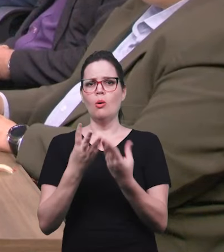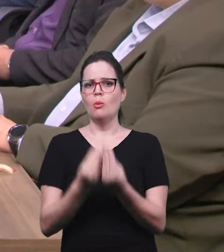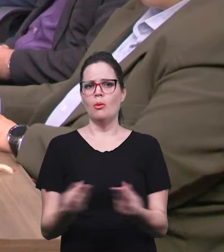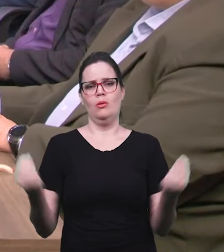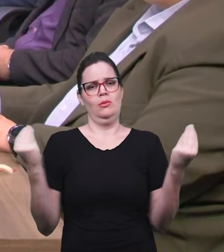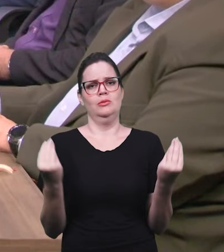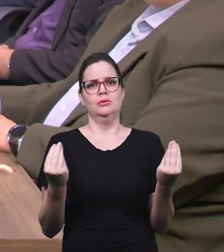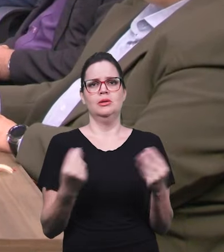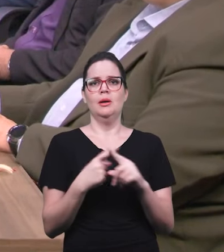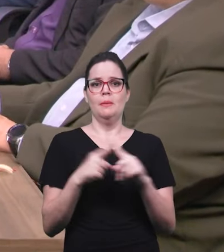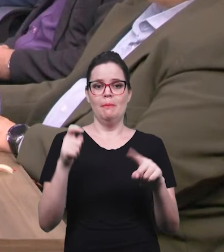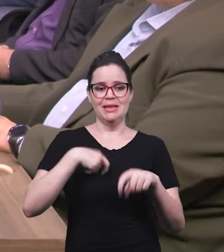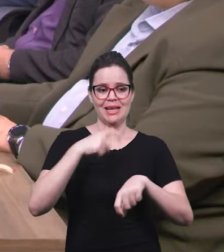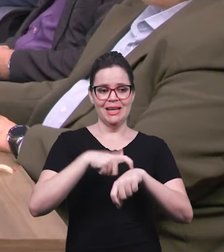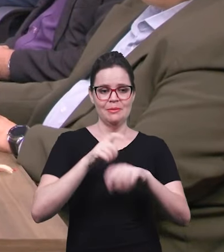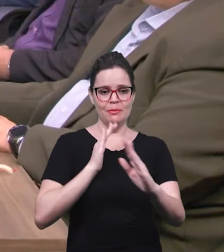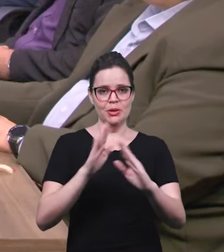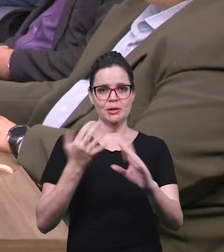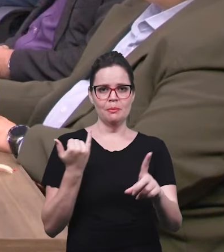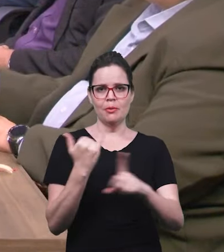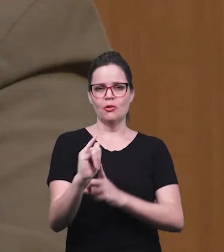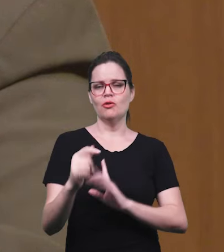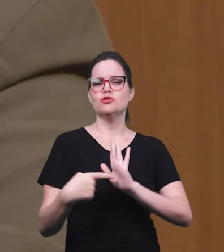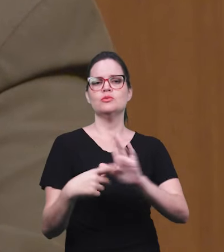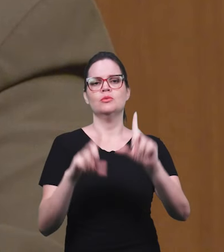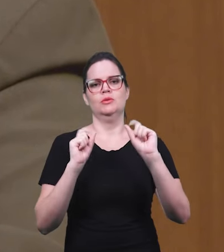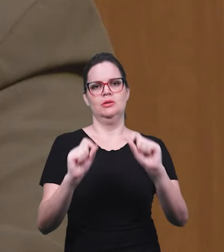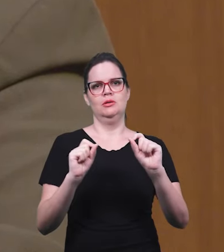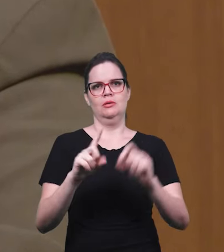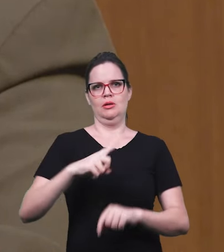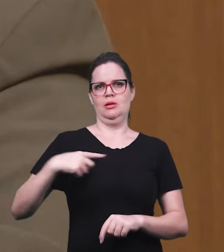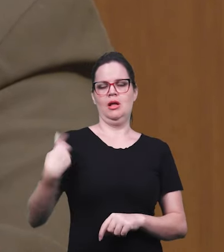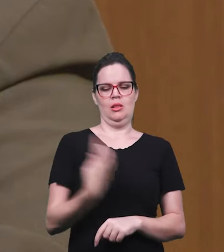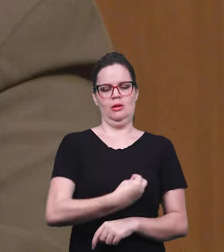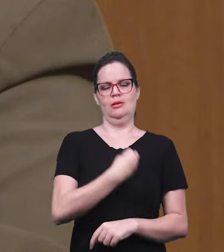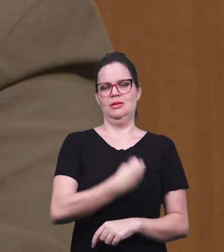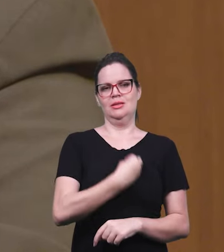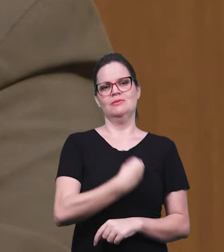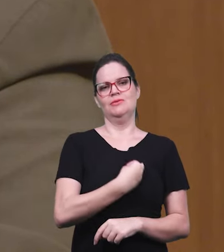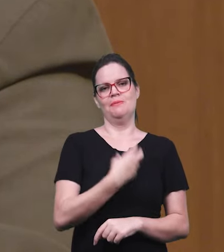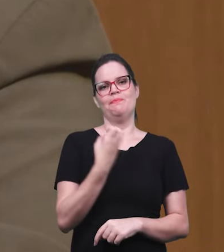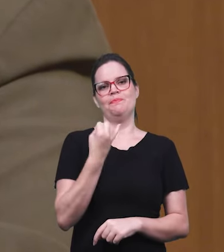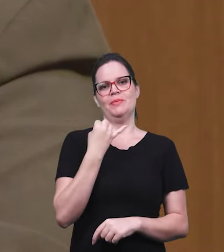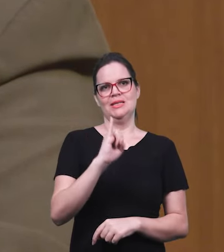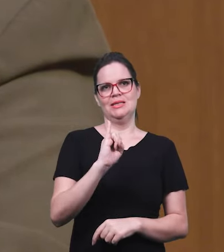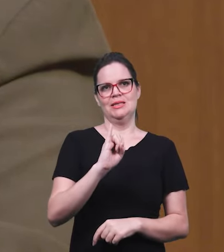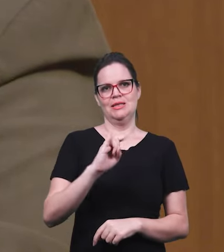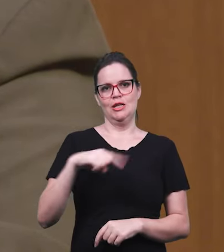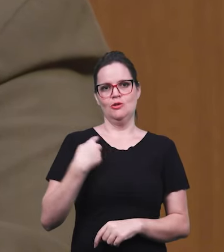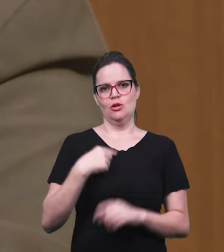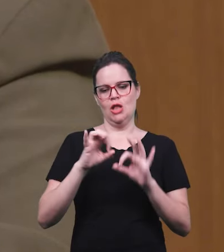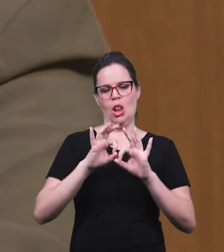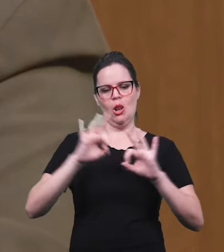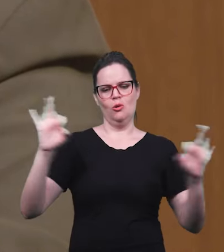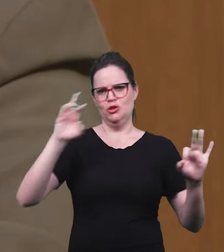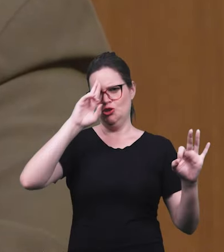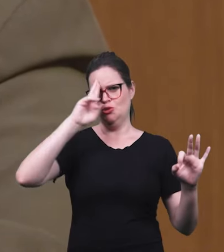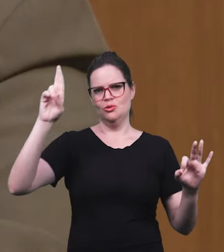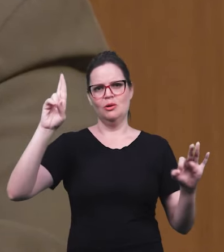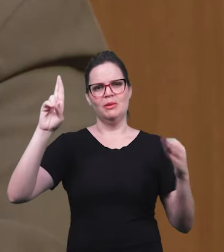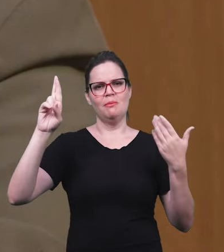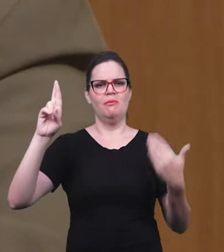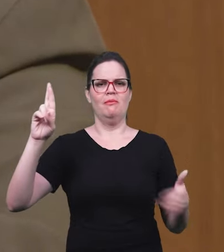aspecto profético, que era mostrar para nós o seguinte: a nossa vida, a gente sem Jesus, a gente está perdendo vida, perdendo sangue, né? Mas